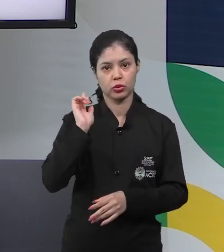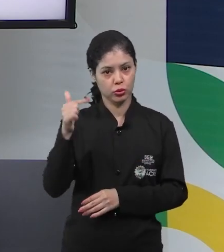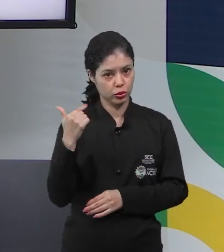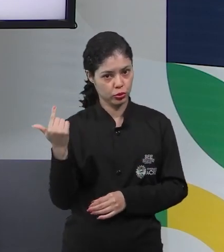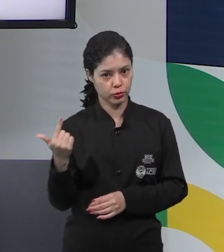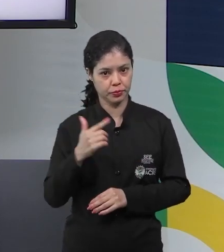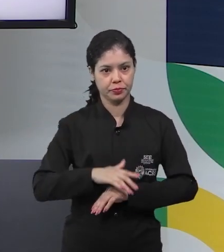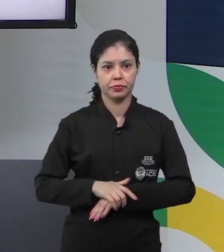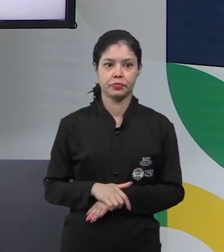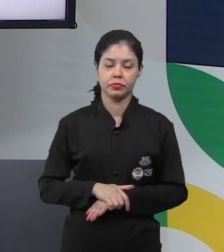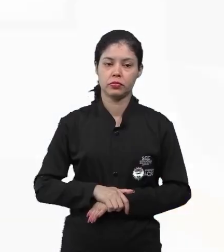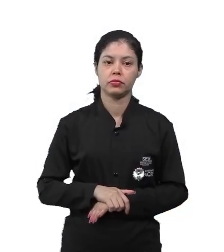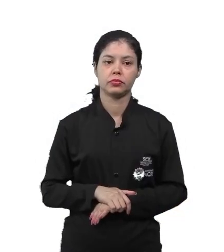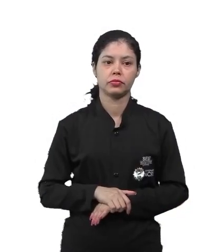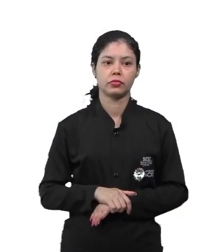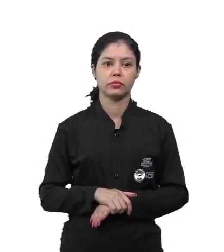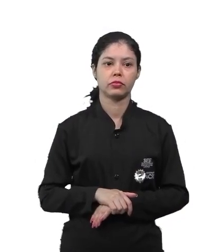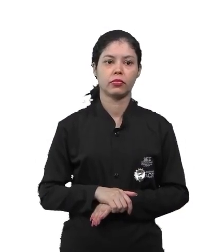outra maneira.